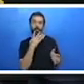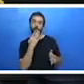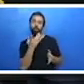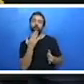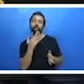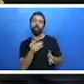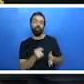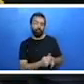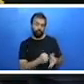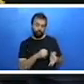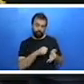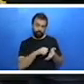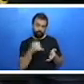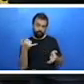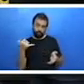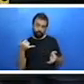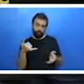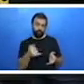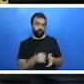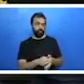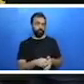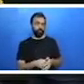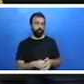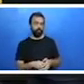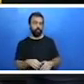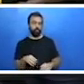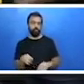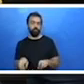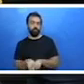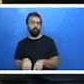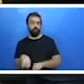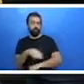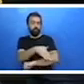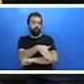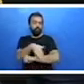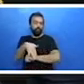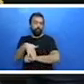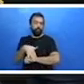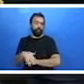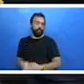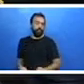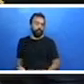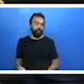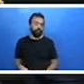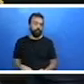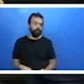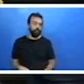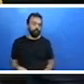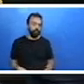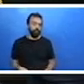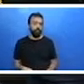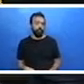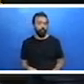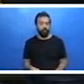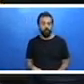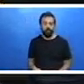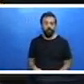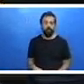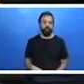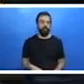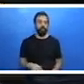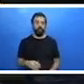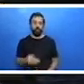você usar, uma caneta, uma régua, porque vocês vão ver nas próximas aulas de história e em outras matérias que